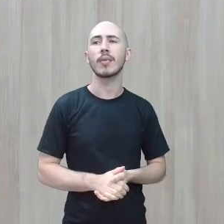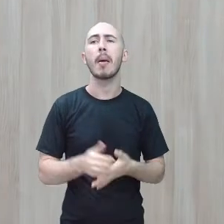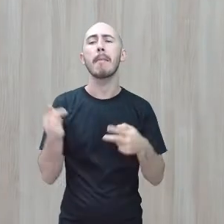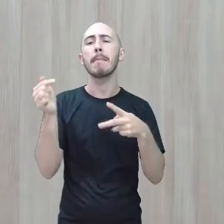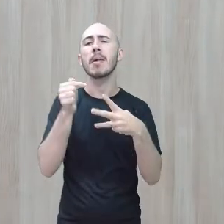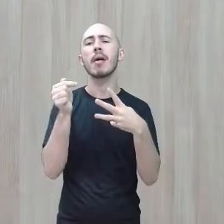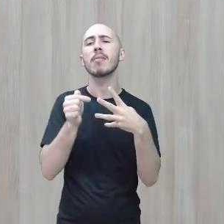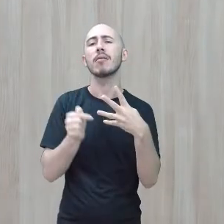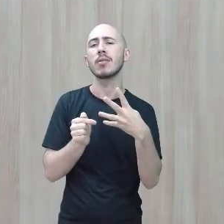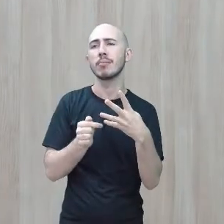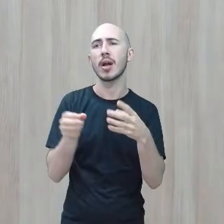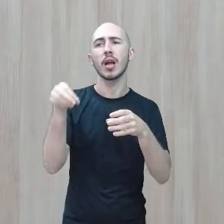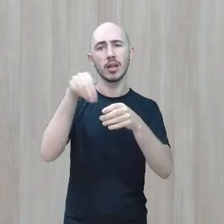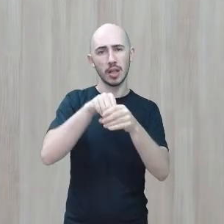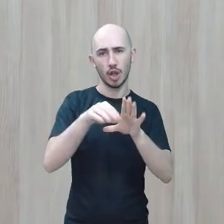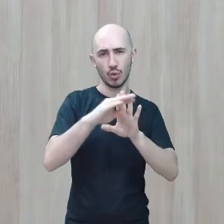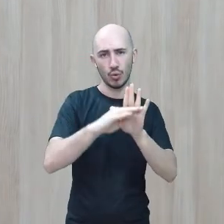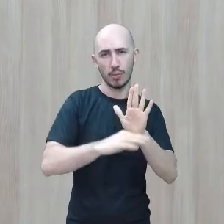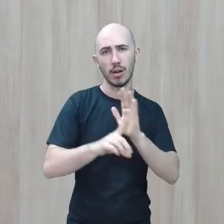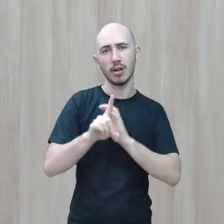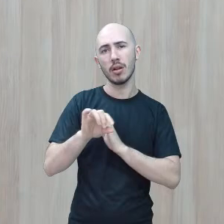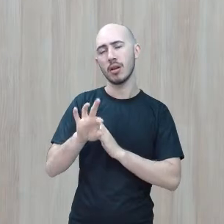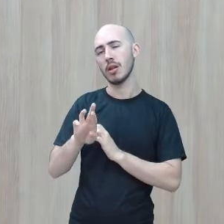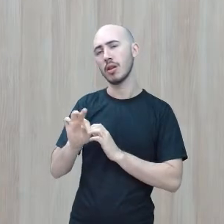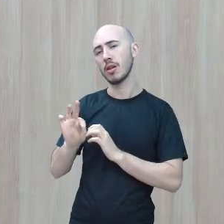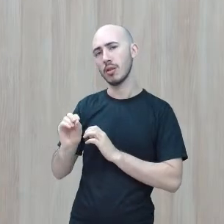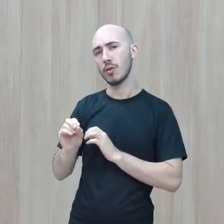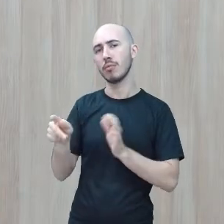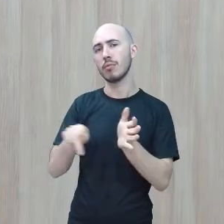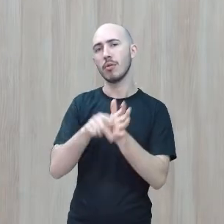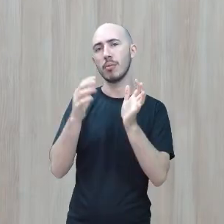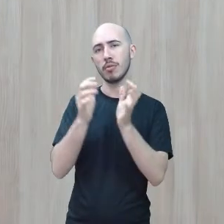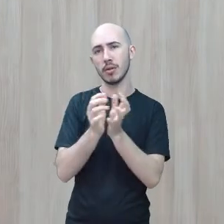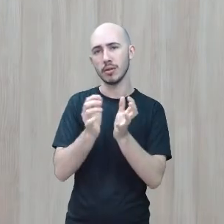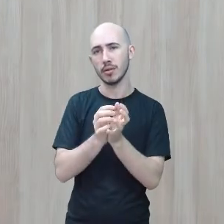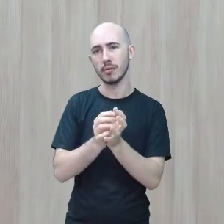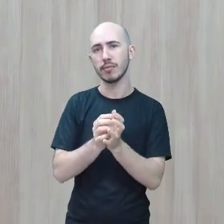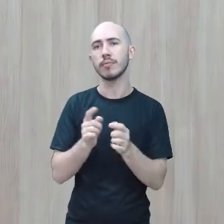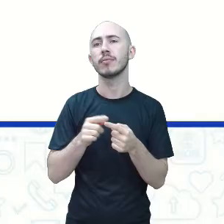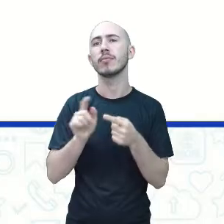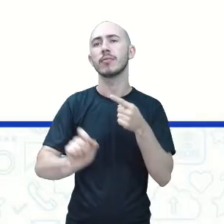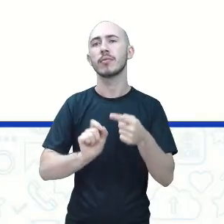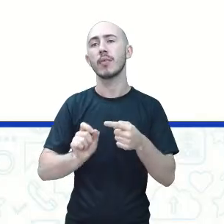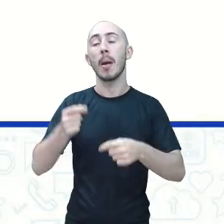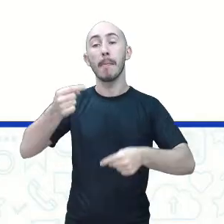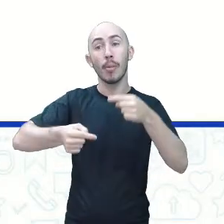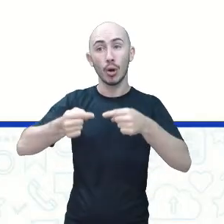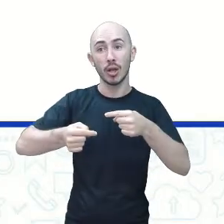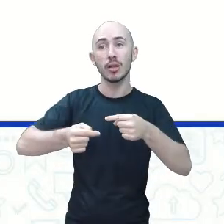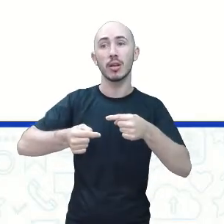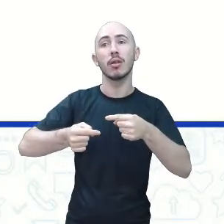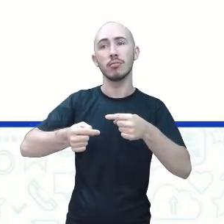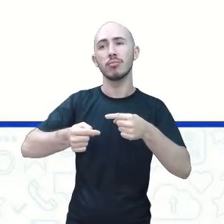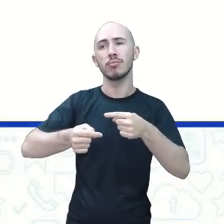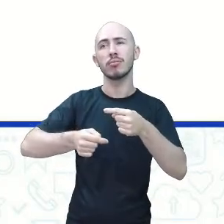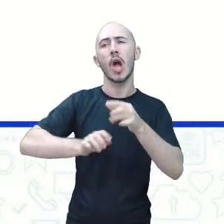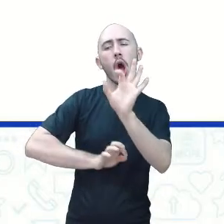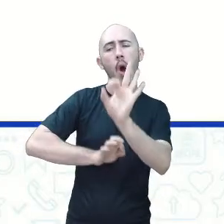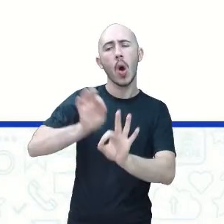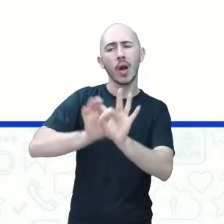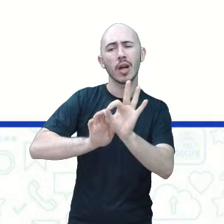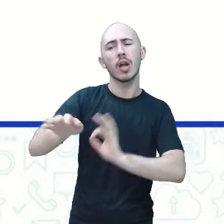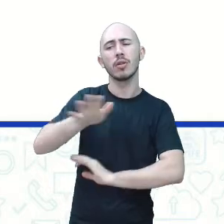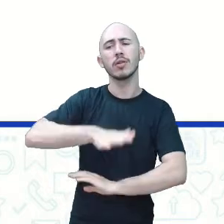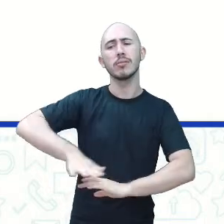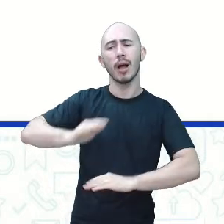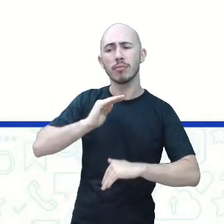que são utilizados dentro do plano diretor do Recife. O primeiro são políticas de desenvolvimento, né, e